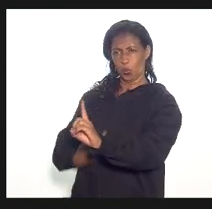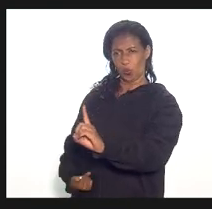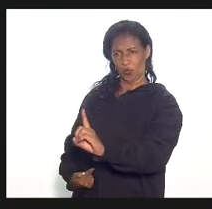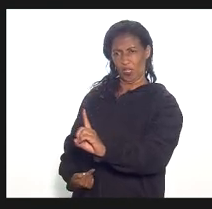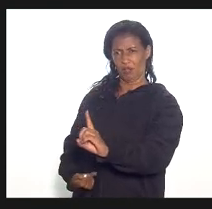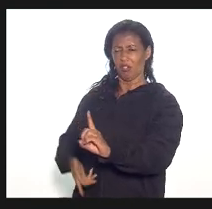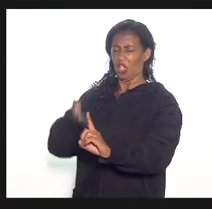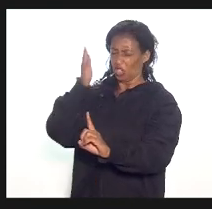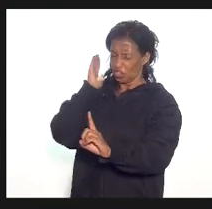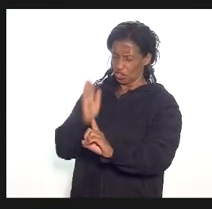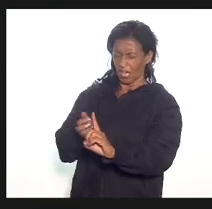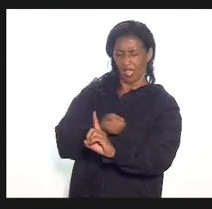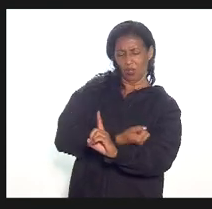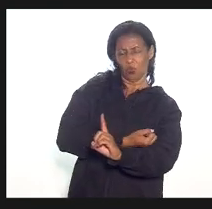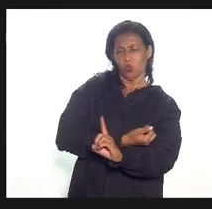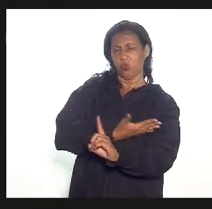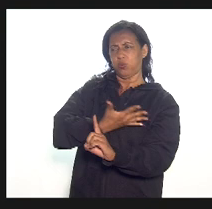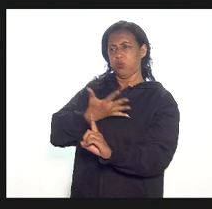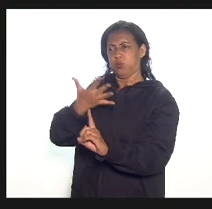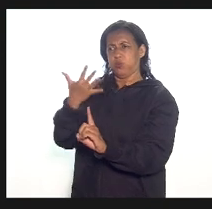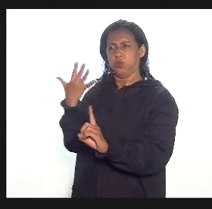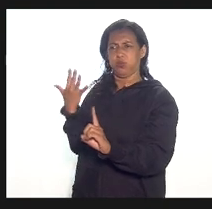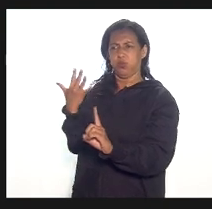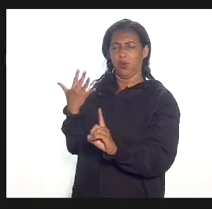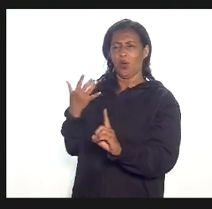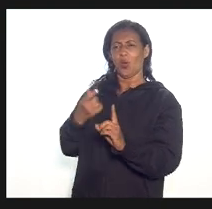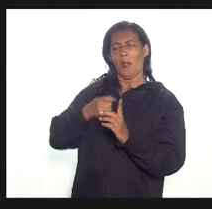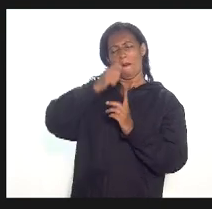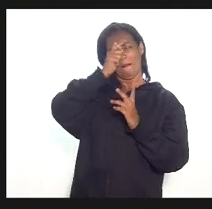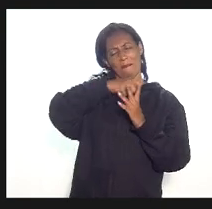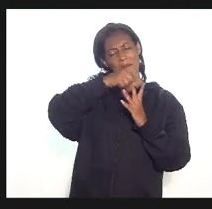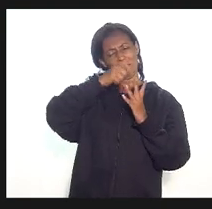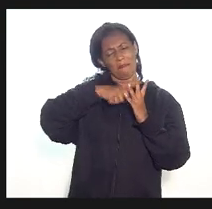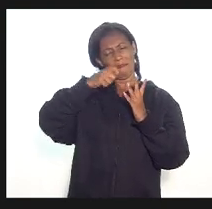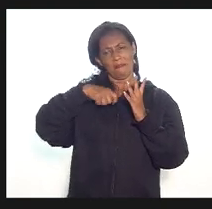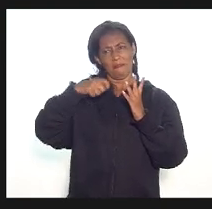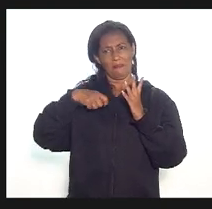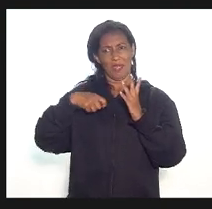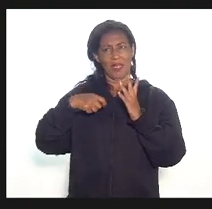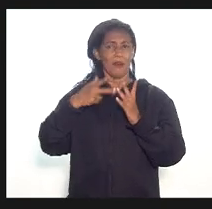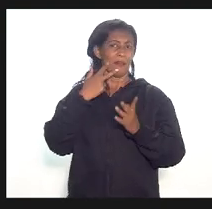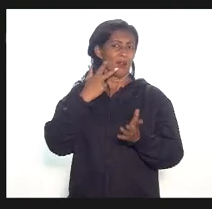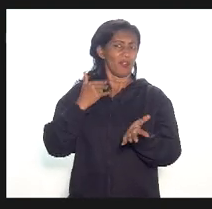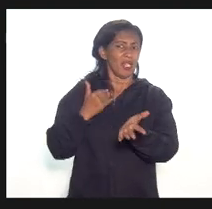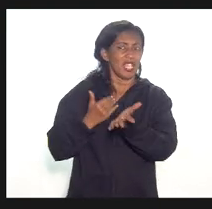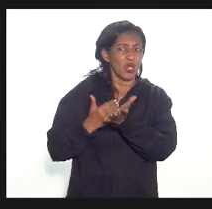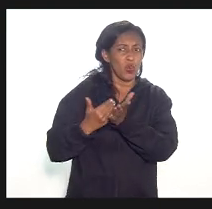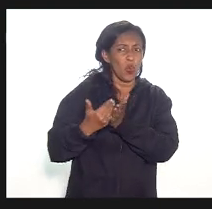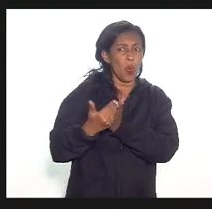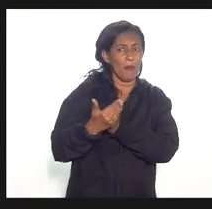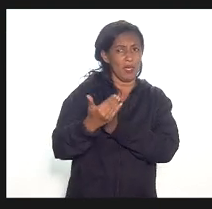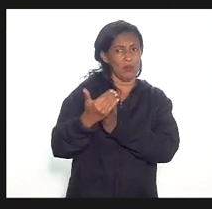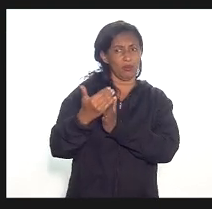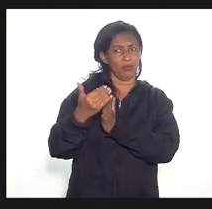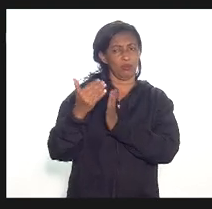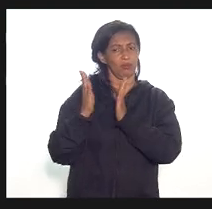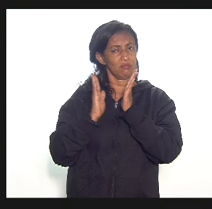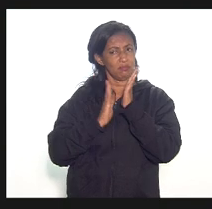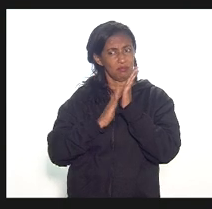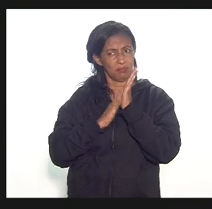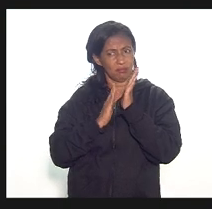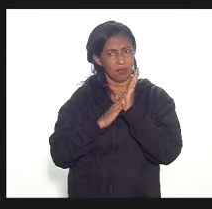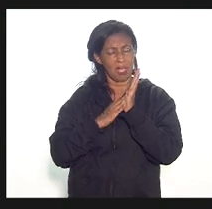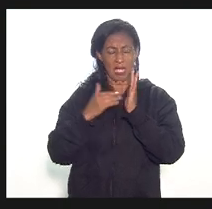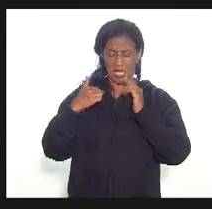diversas vezes em muitos meses para não dizer desde o início do mandato eu tenho